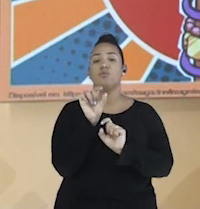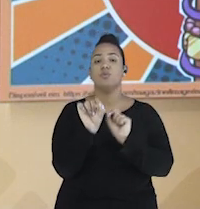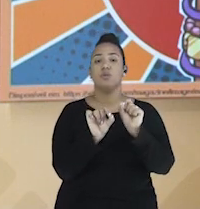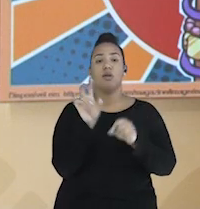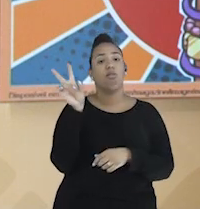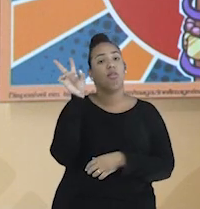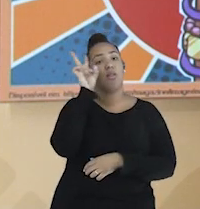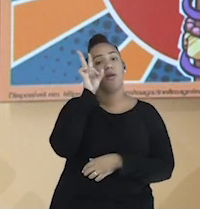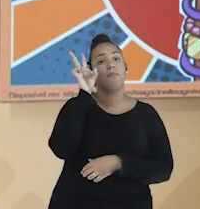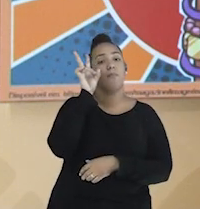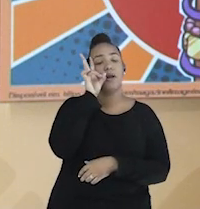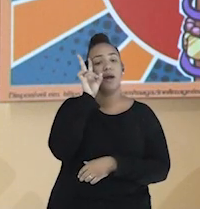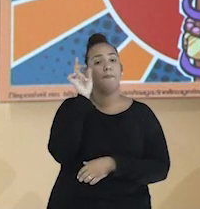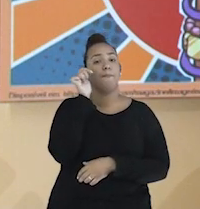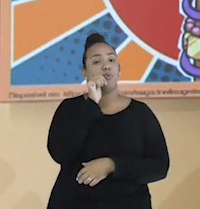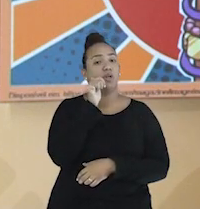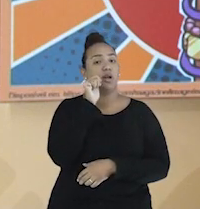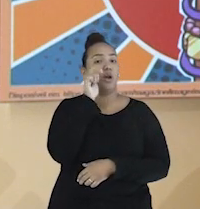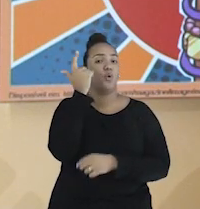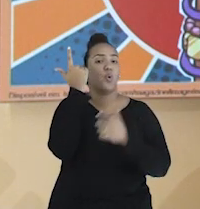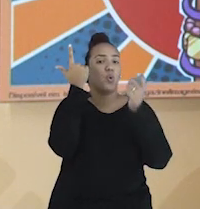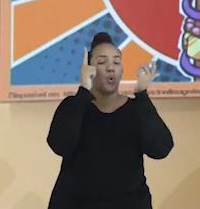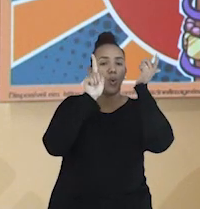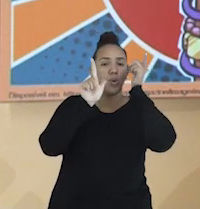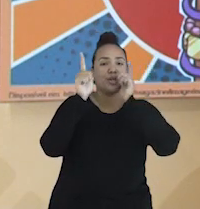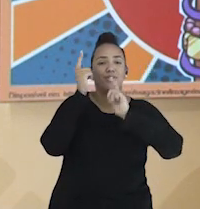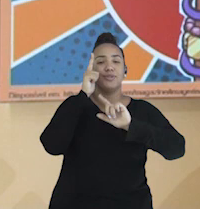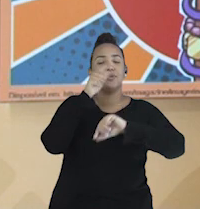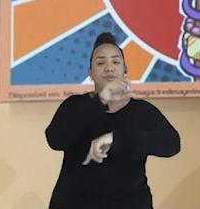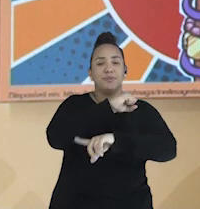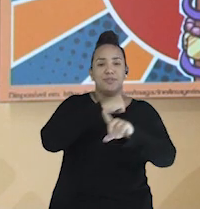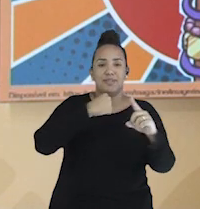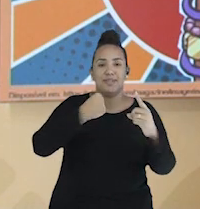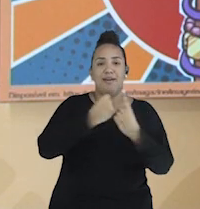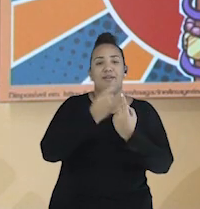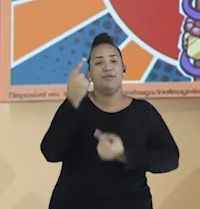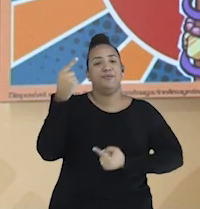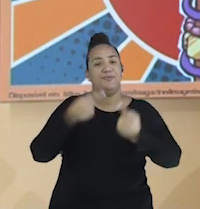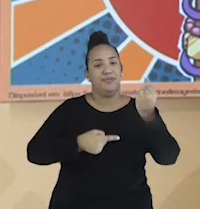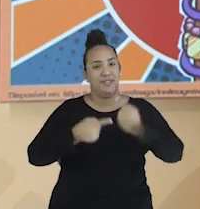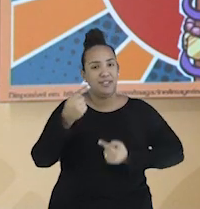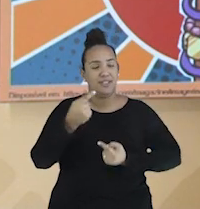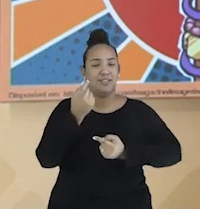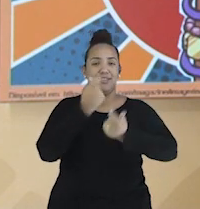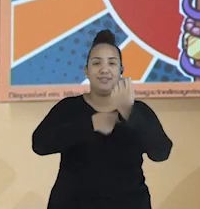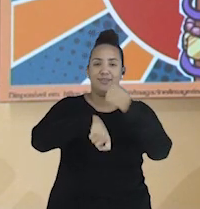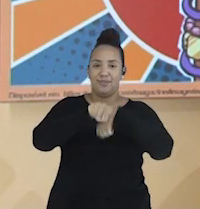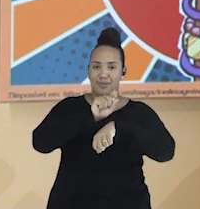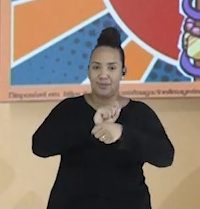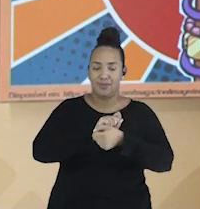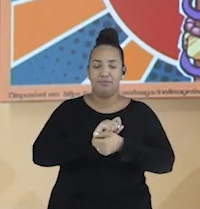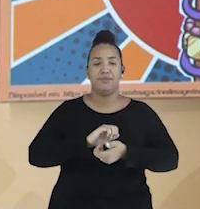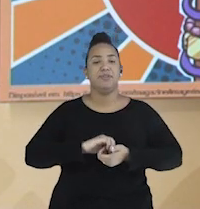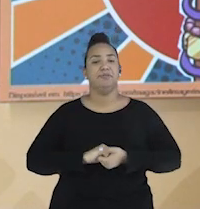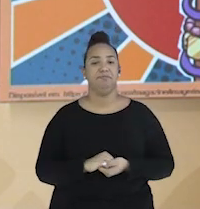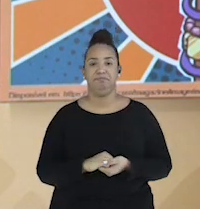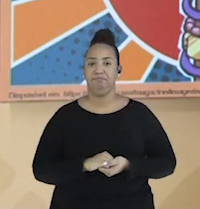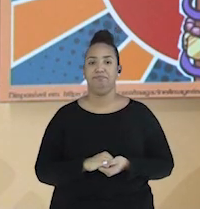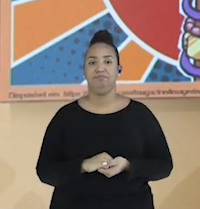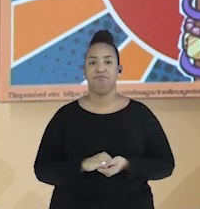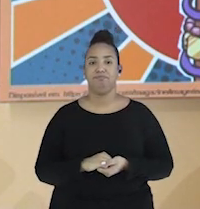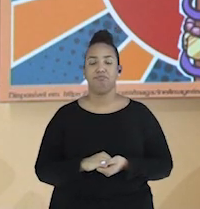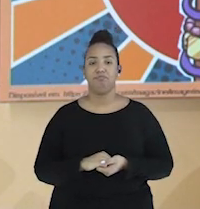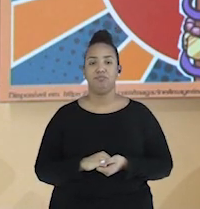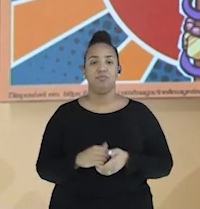objetivo lembrar as conquistas sociais, políticas e econômicas das mulheres, independente